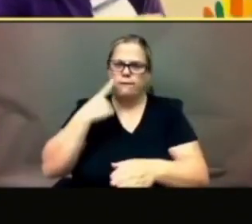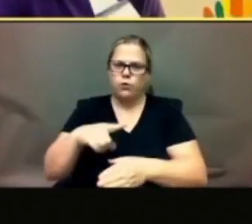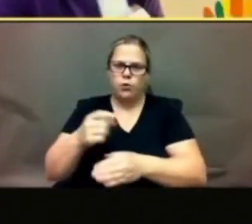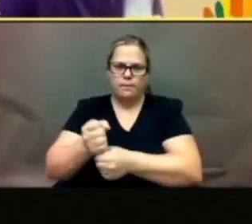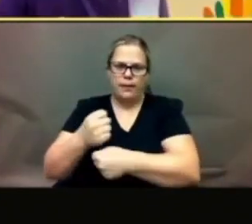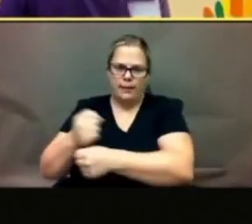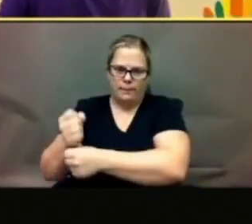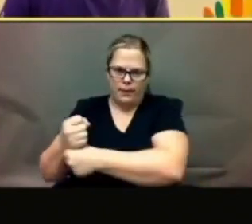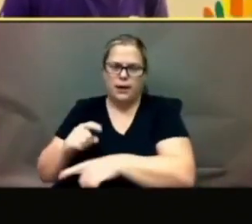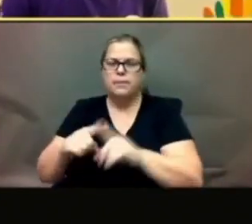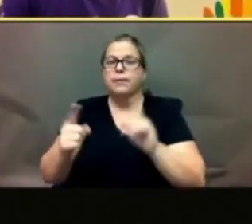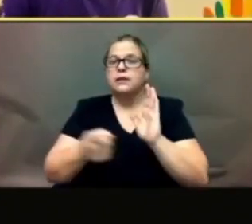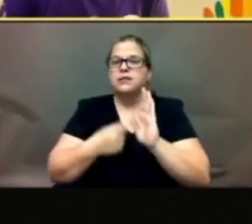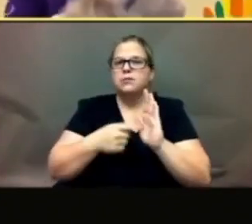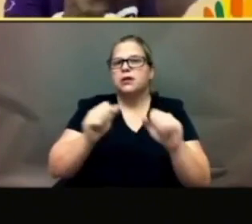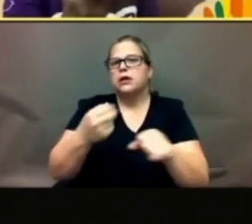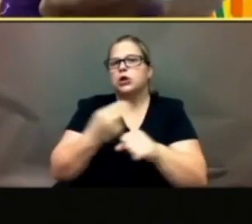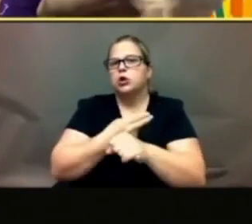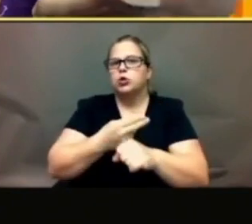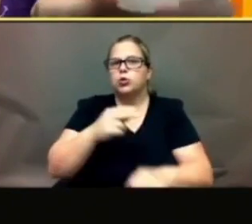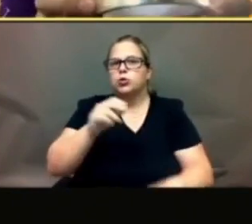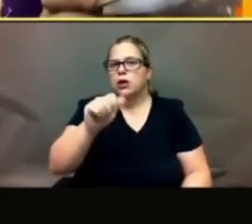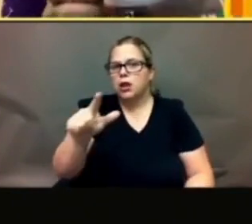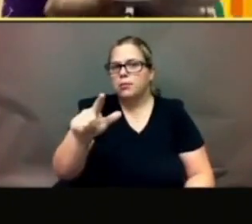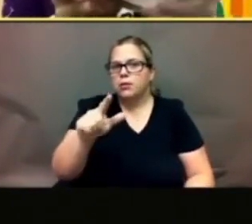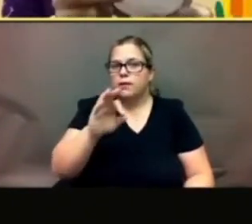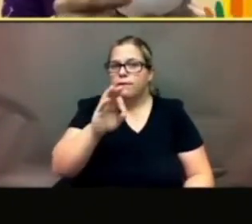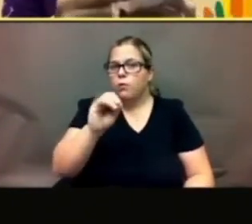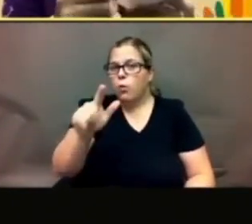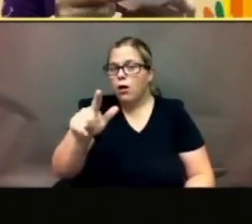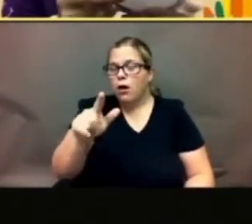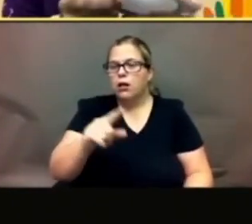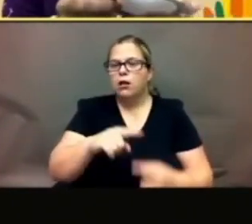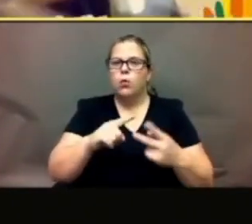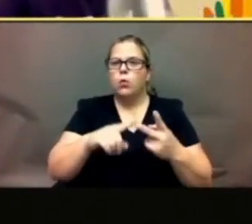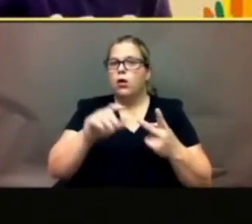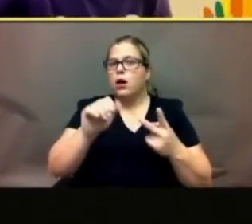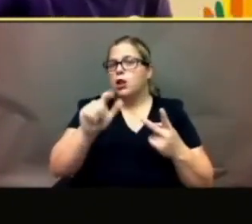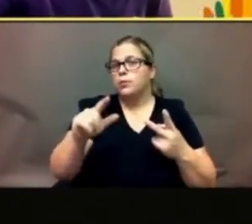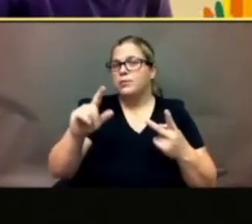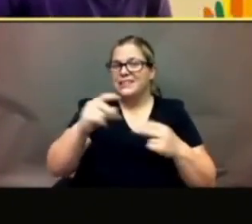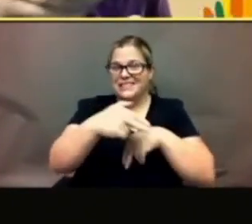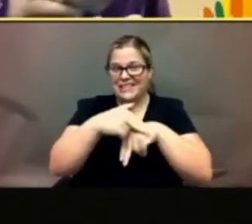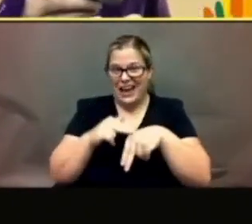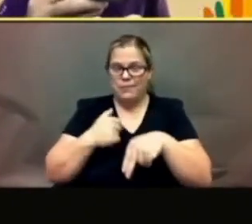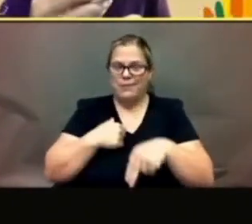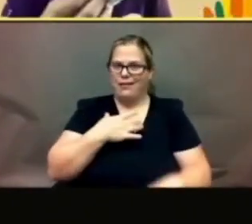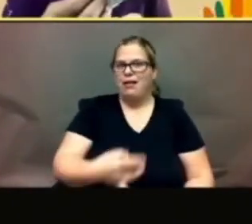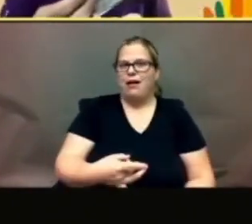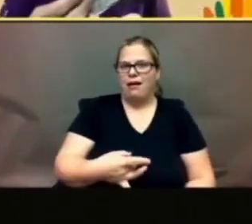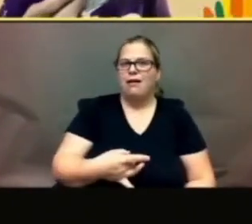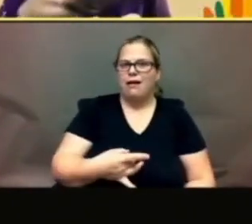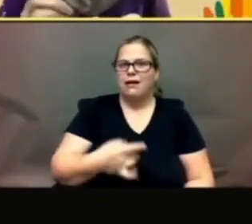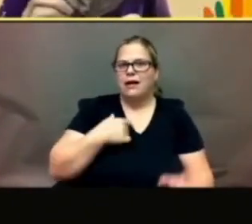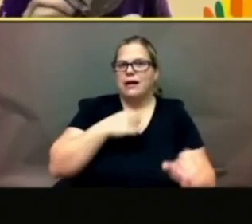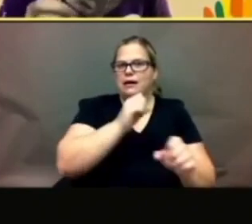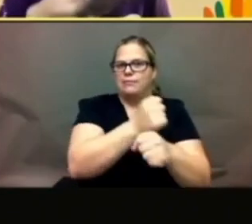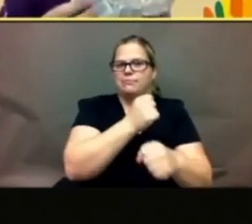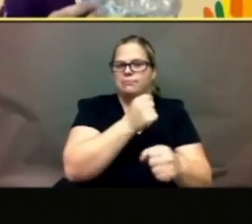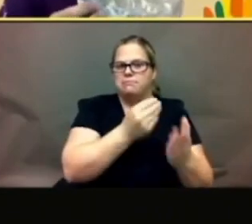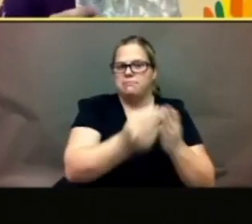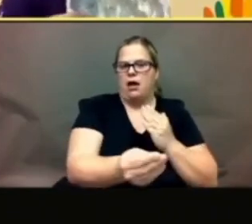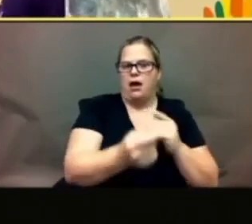Nós também gostamos que as pessoas nos indiquem talvez um papel laminado. Ou essa fita prateada.